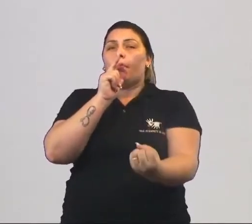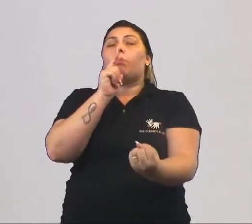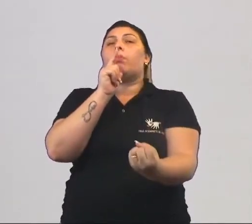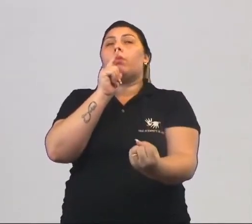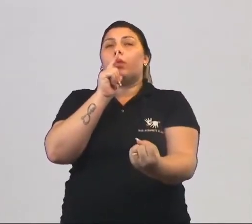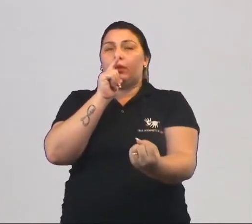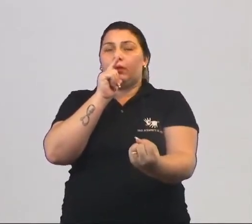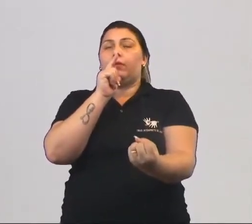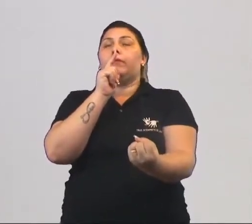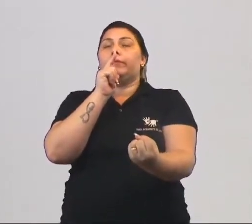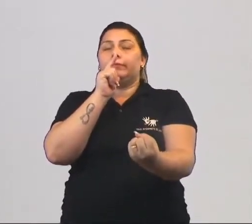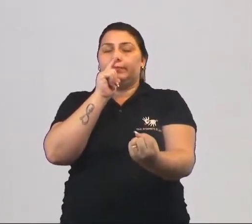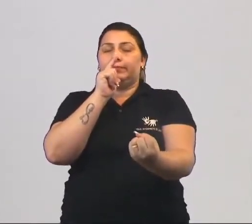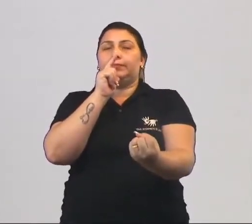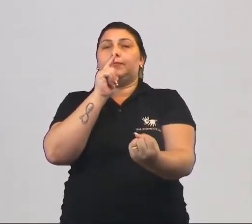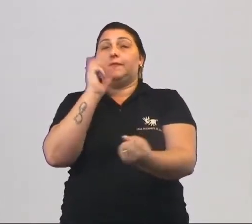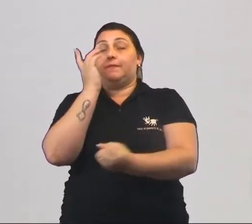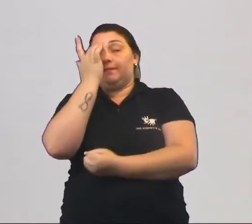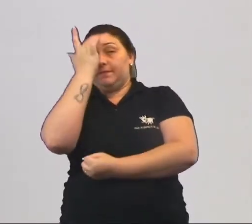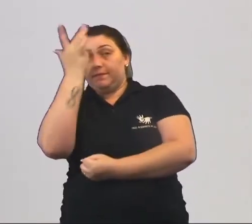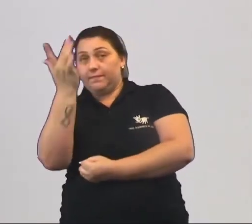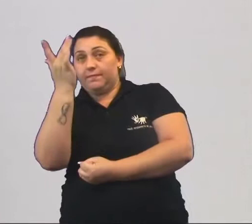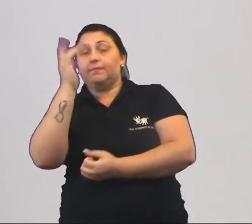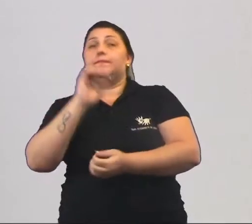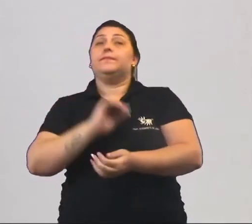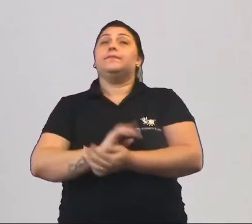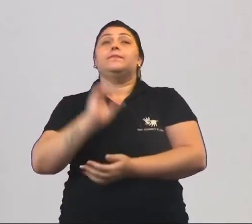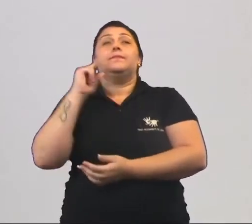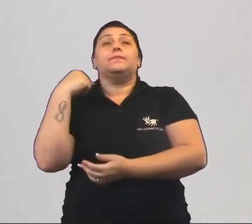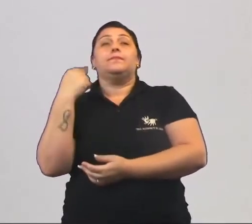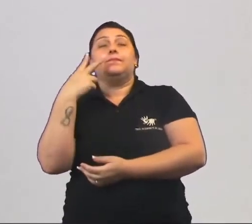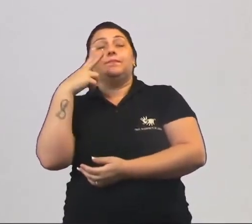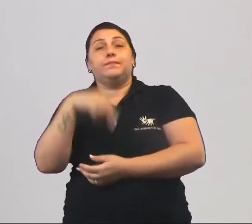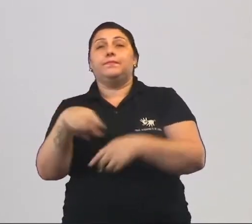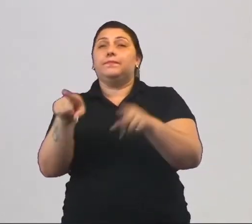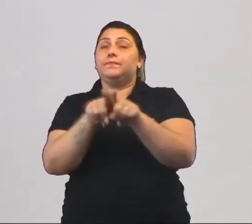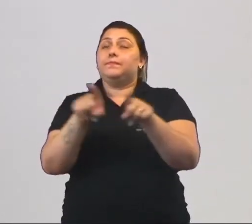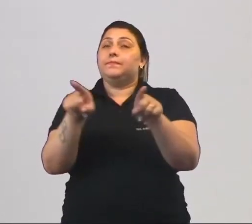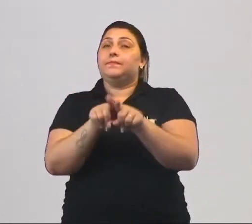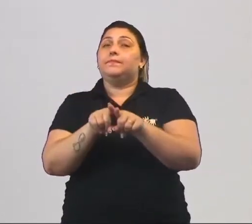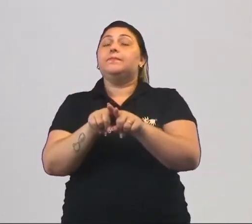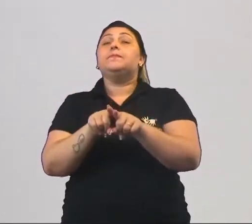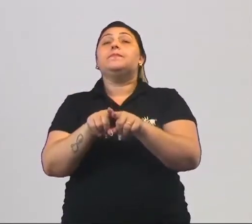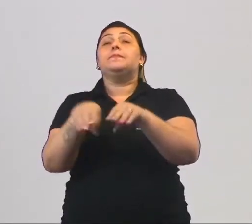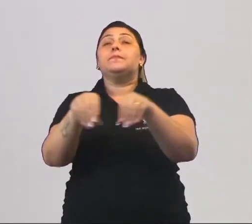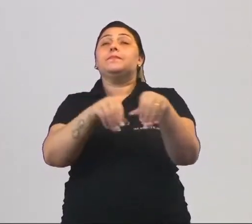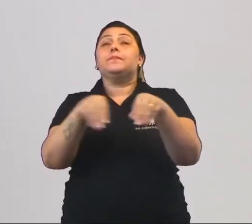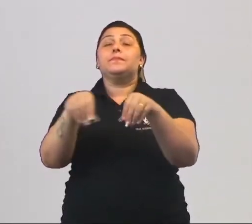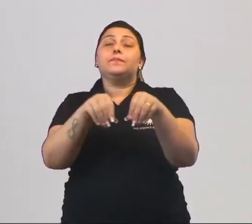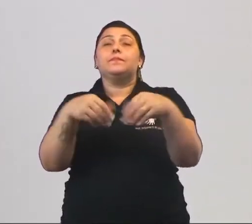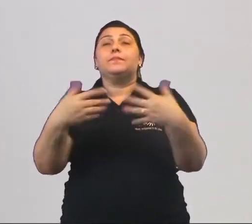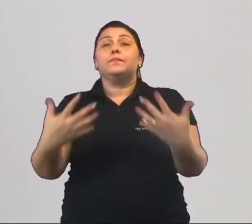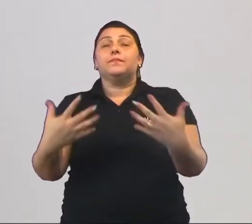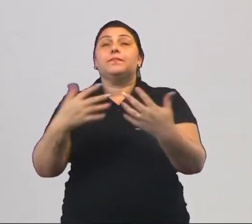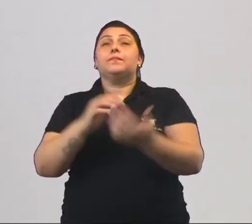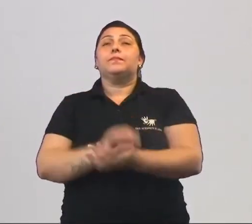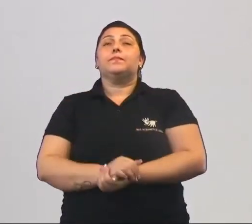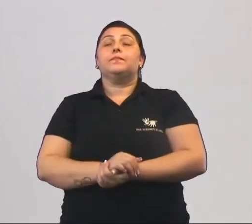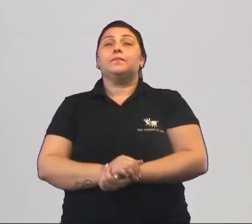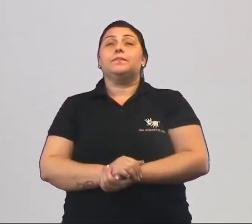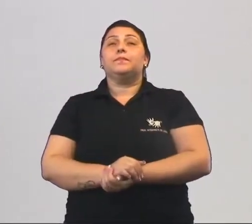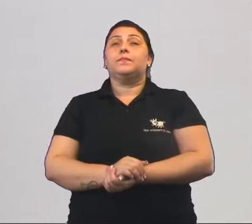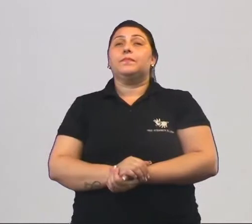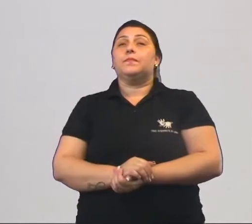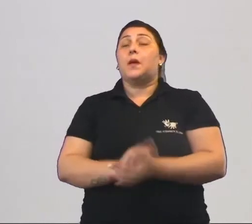se infiltra com bastante facilidade. Nós vimos também que esse tipo de solo, ele é considerado, um